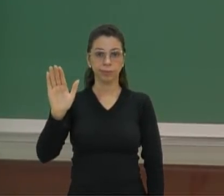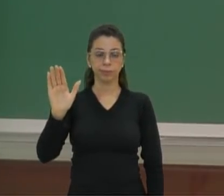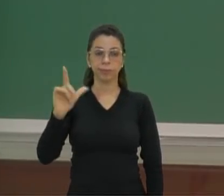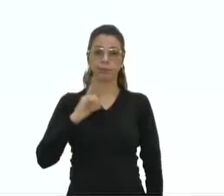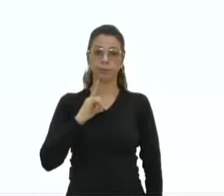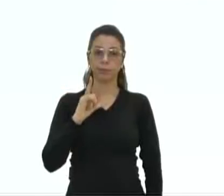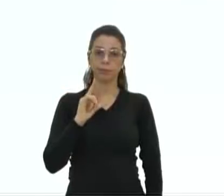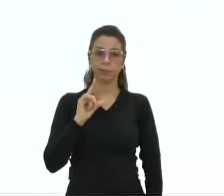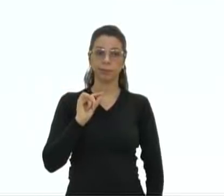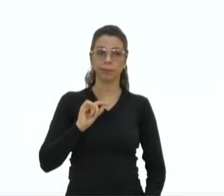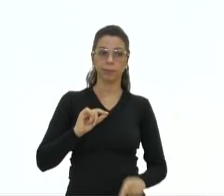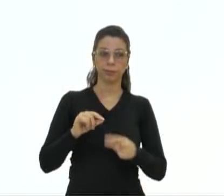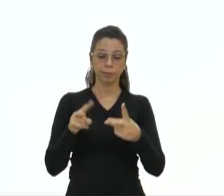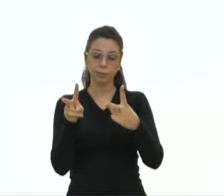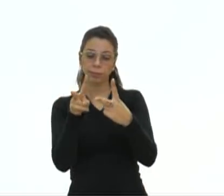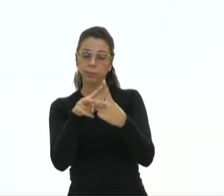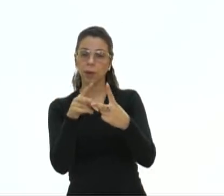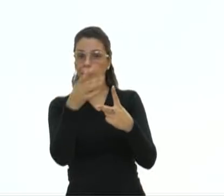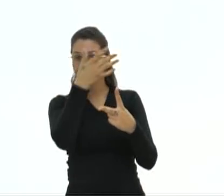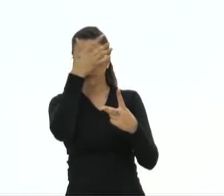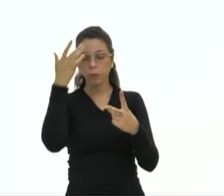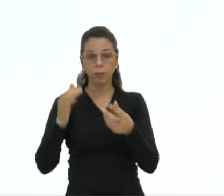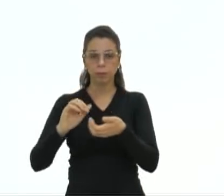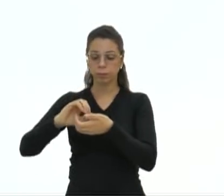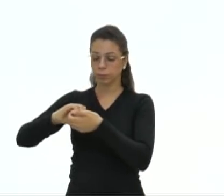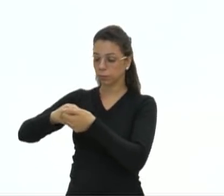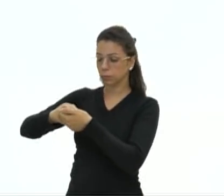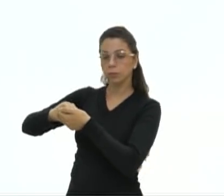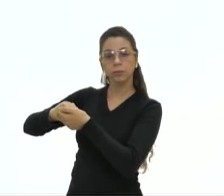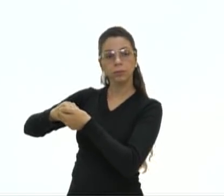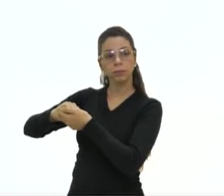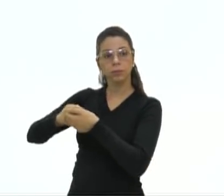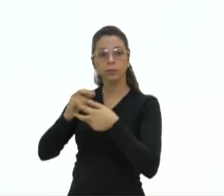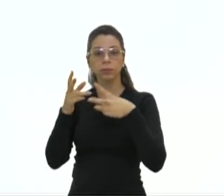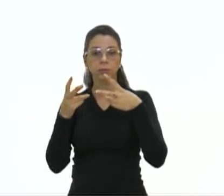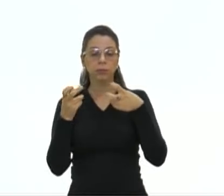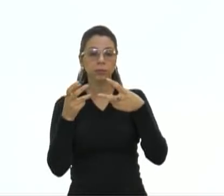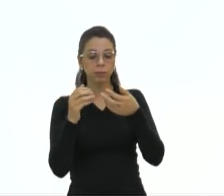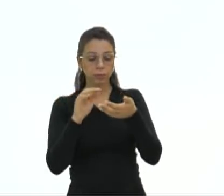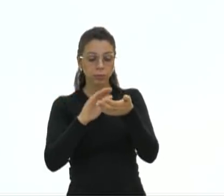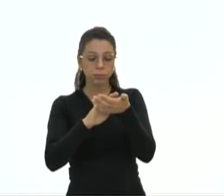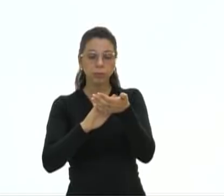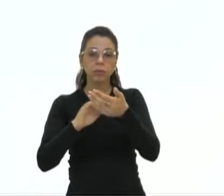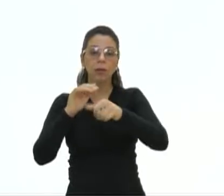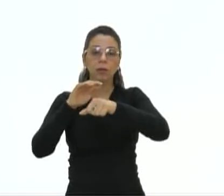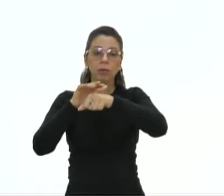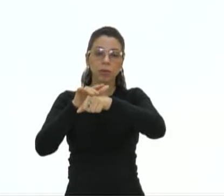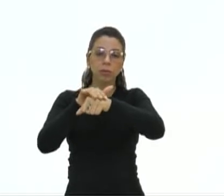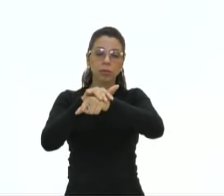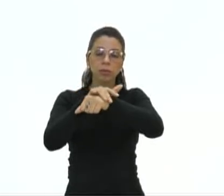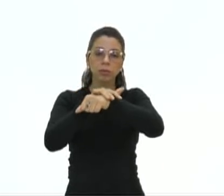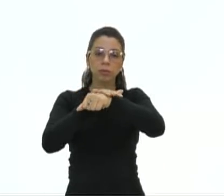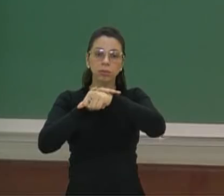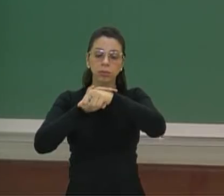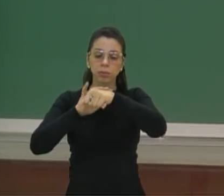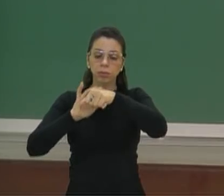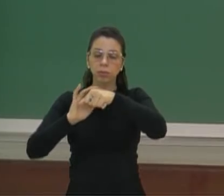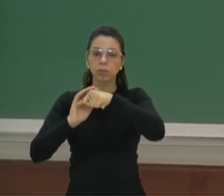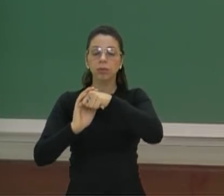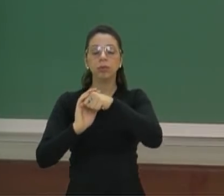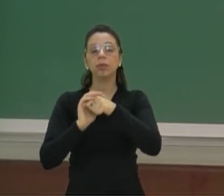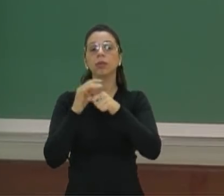eu trago, né, duas pessoas, uma está segurando a mão da outra, então a gente percebe o toque de uma pessoa, se a mão dessa pessoa